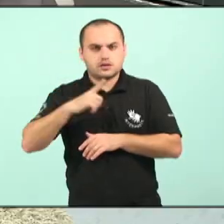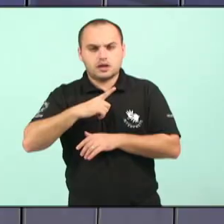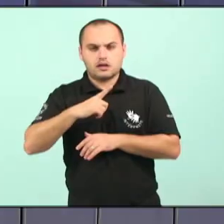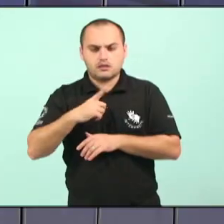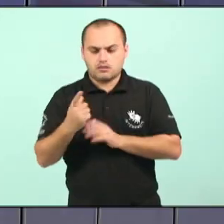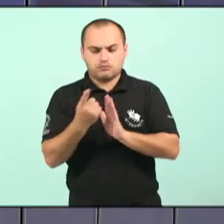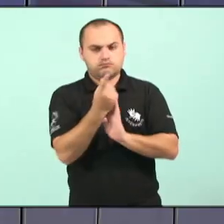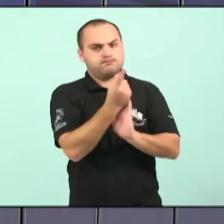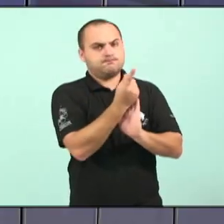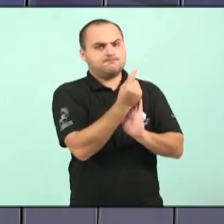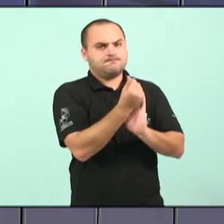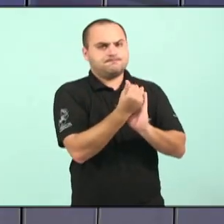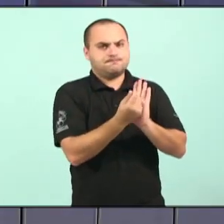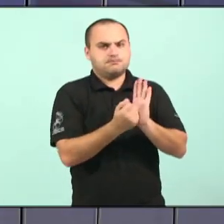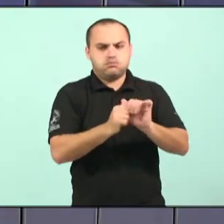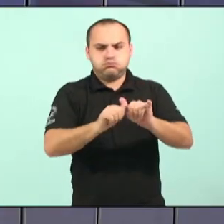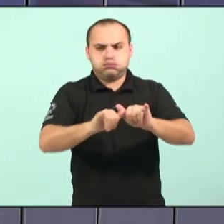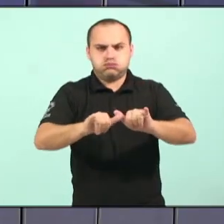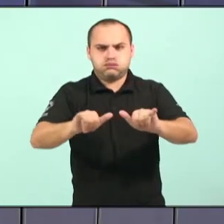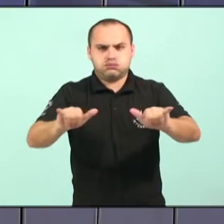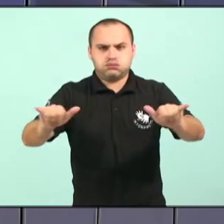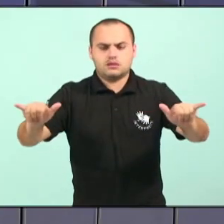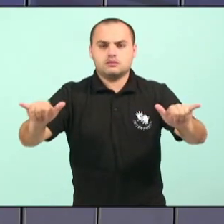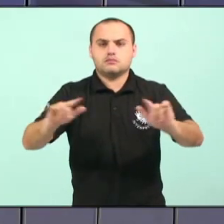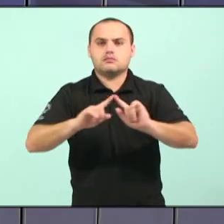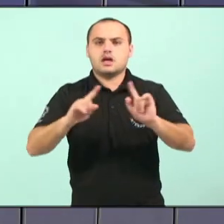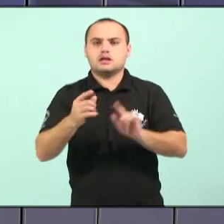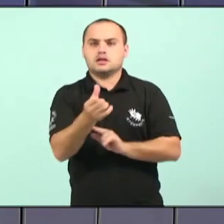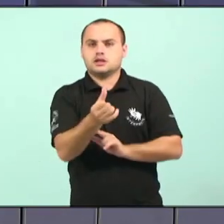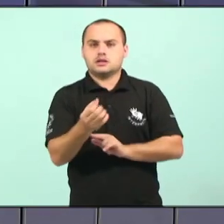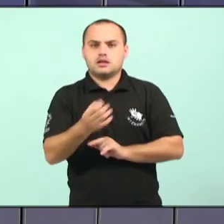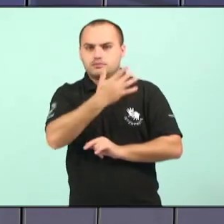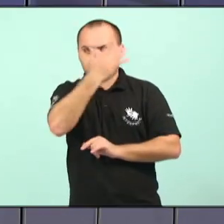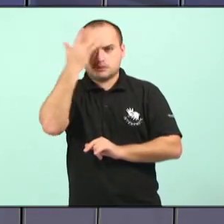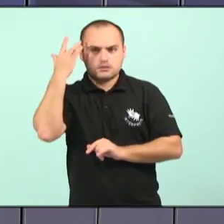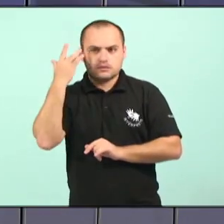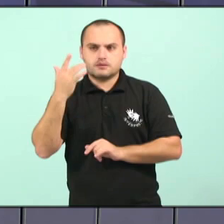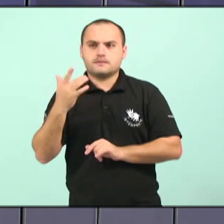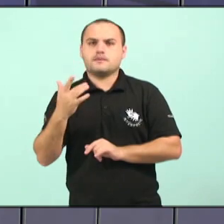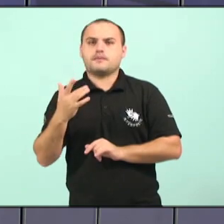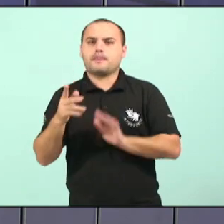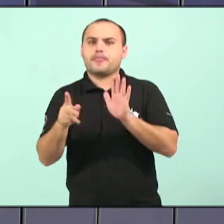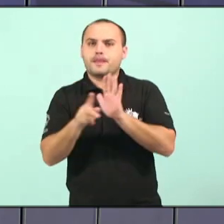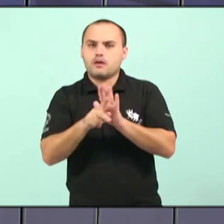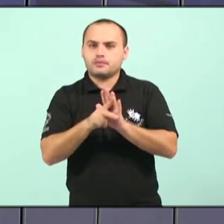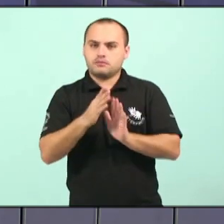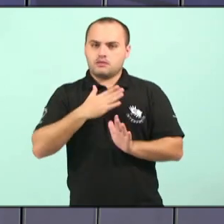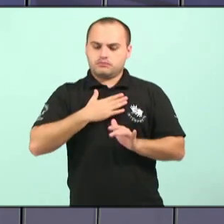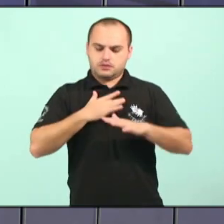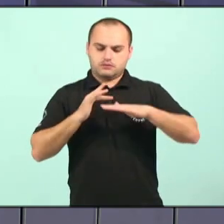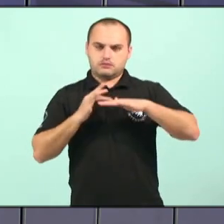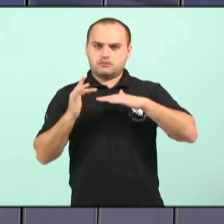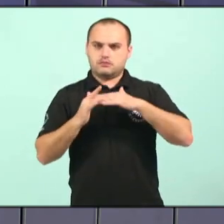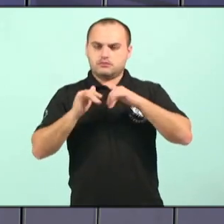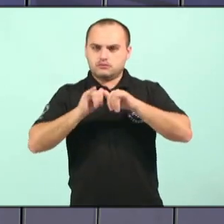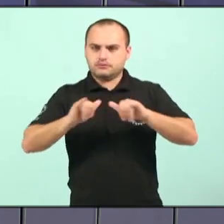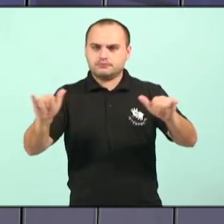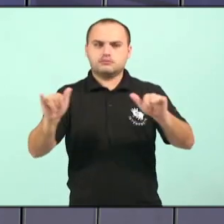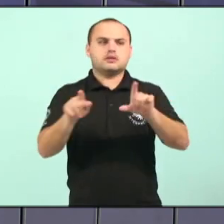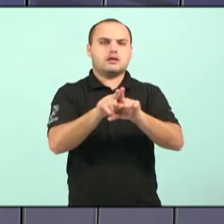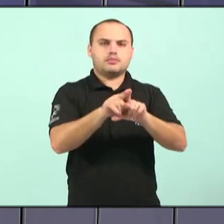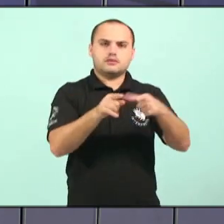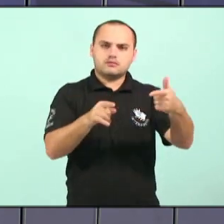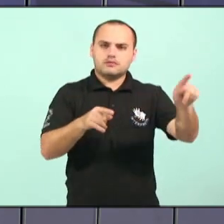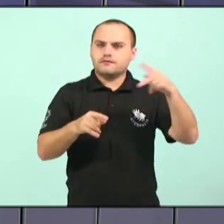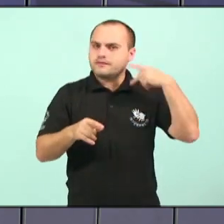milionário para publicidade, 60 pessoas, baseado nas minhas publicações, nas publicações do vereador Sérgio Murilo, optaram por esse parcelamento, quer dizer, entrou